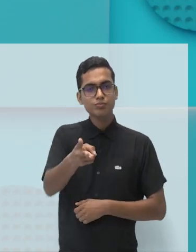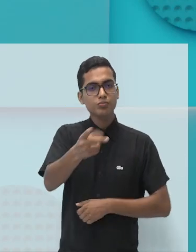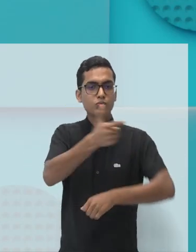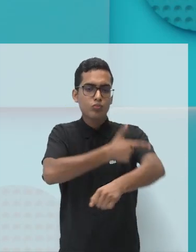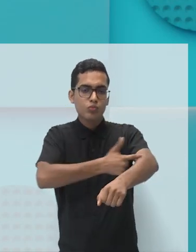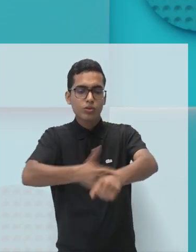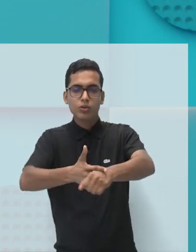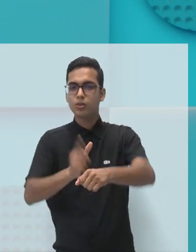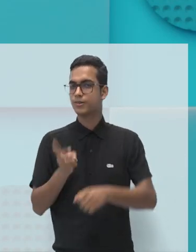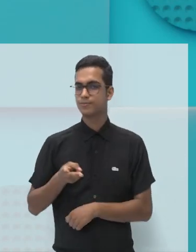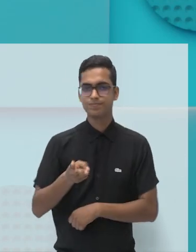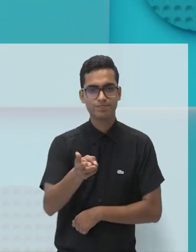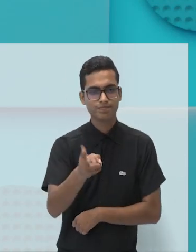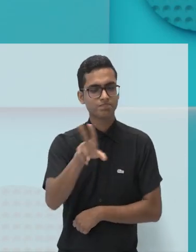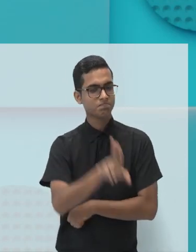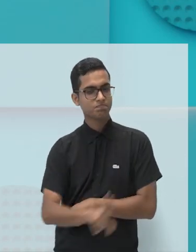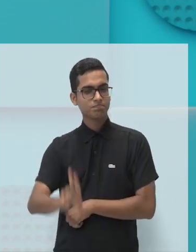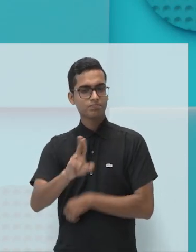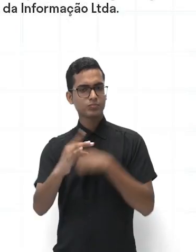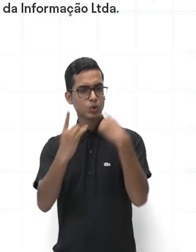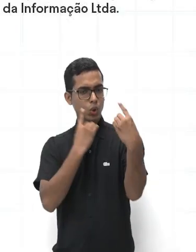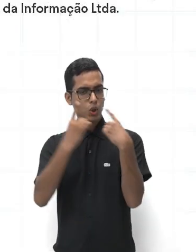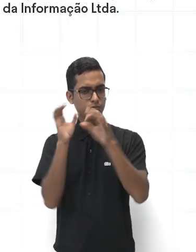Vejam comigo aqui todo o diálogo